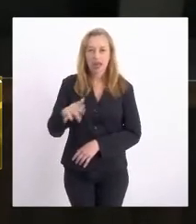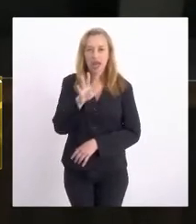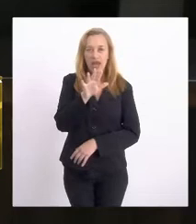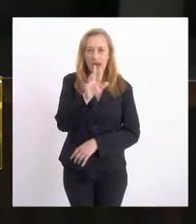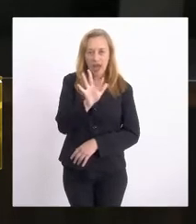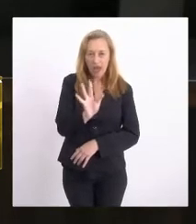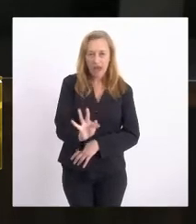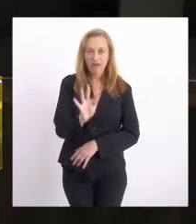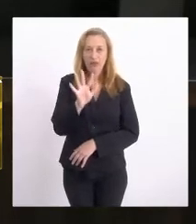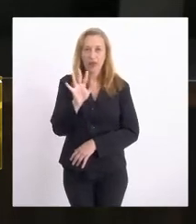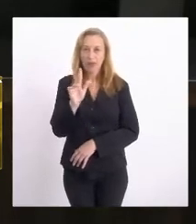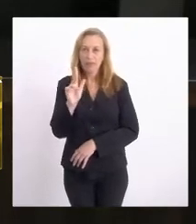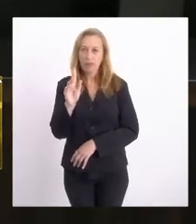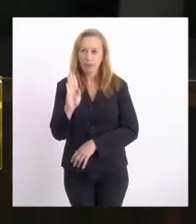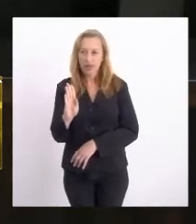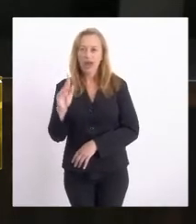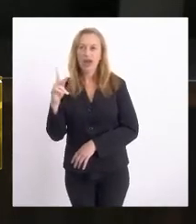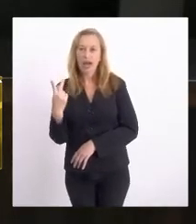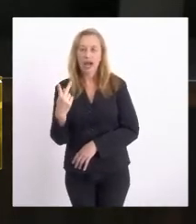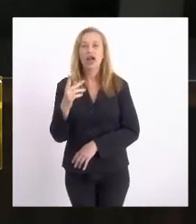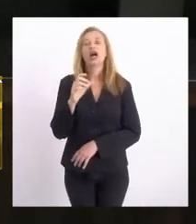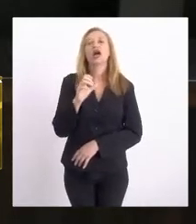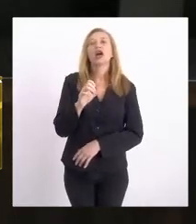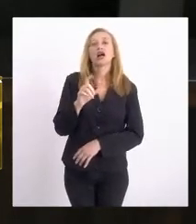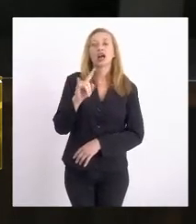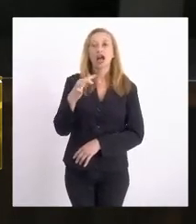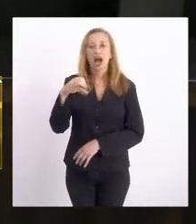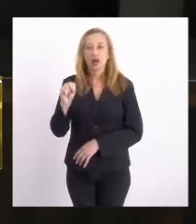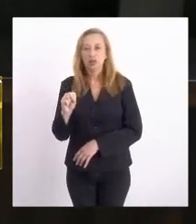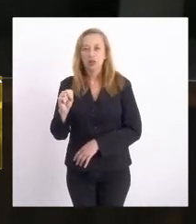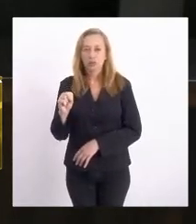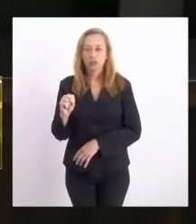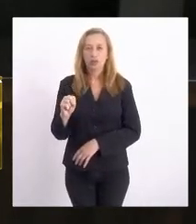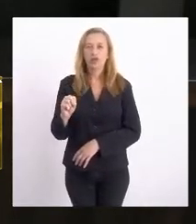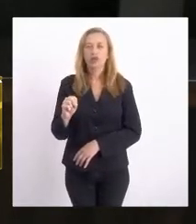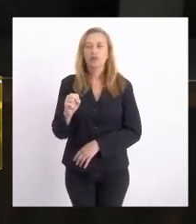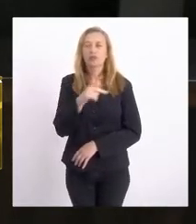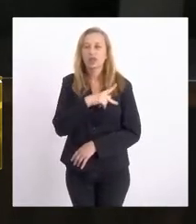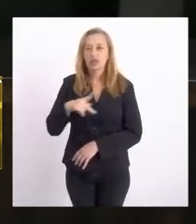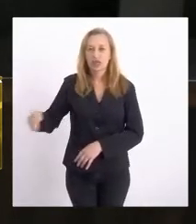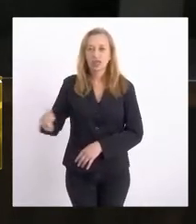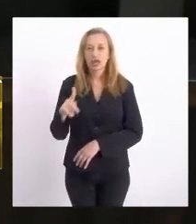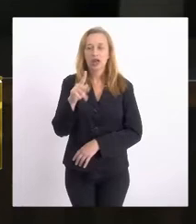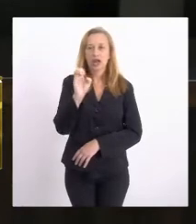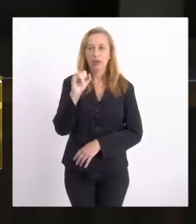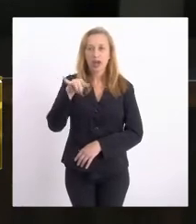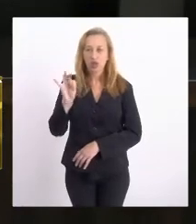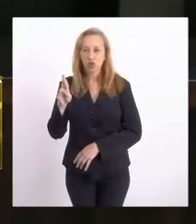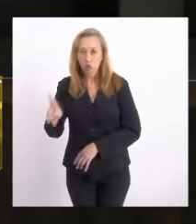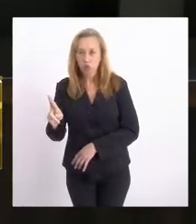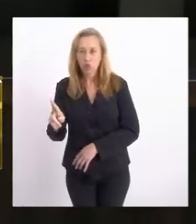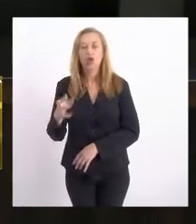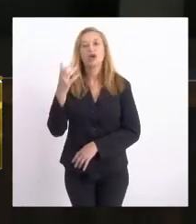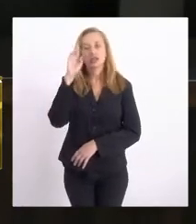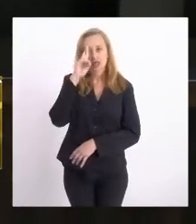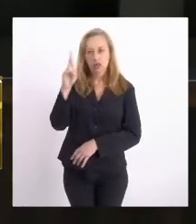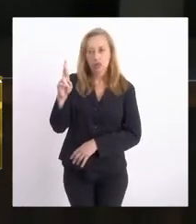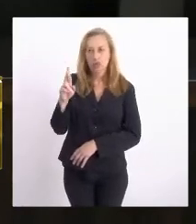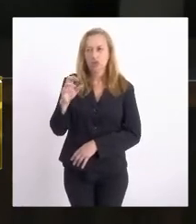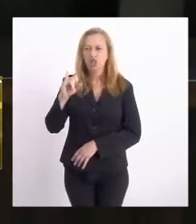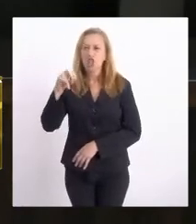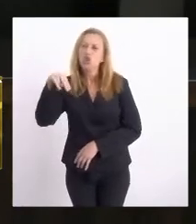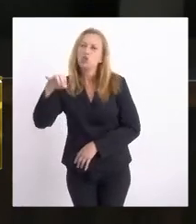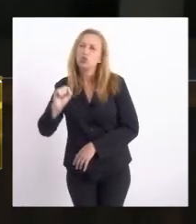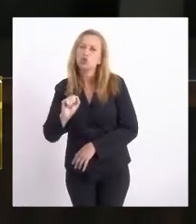Carlos Alberto Gomes de Brito o diretor presidente da embratur e o senhor Gilson Machado o ministro